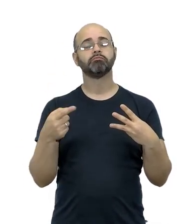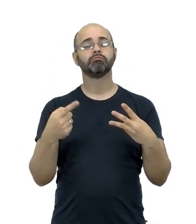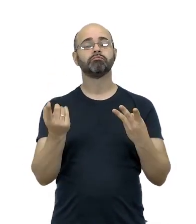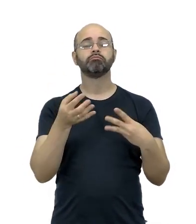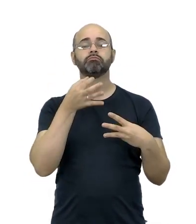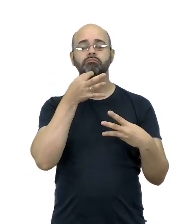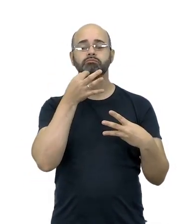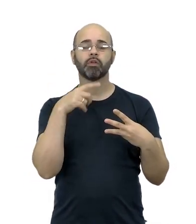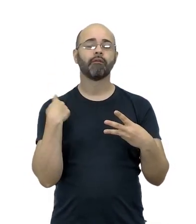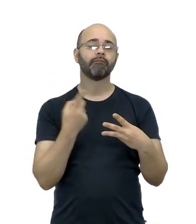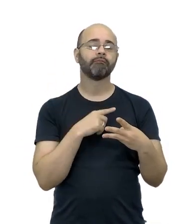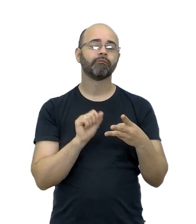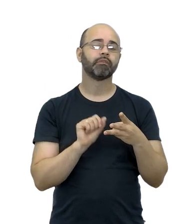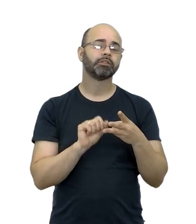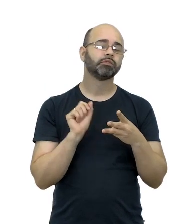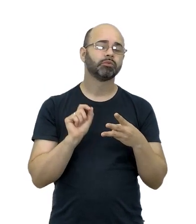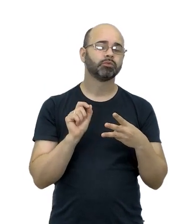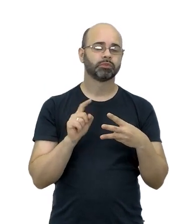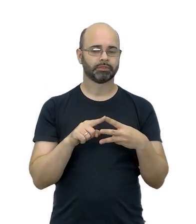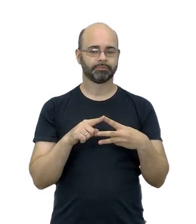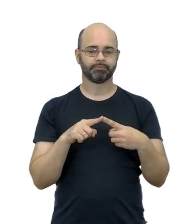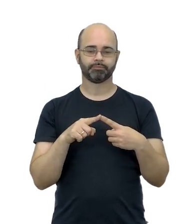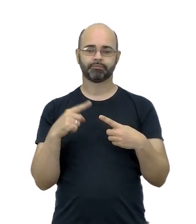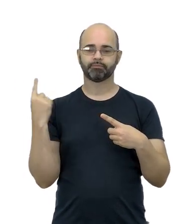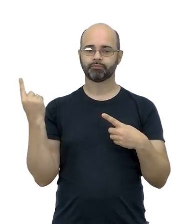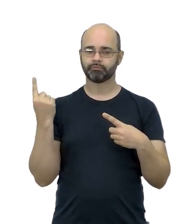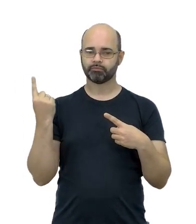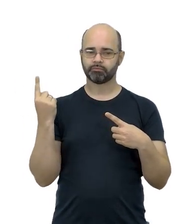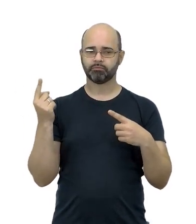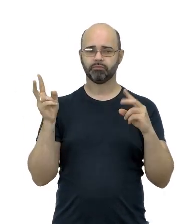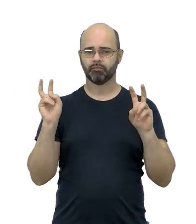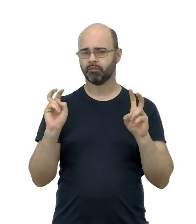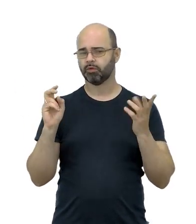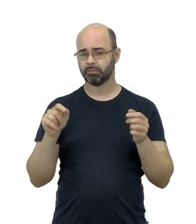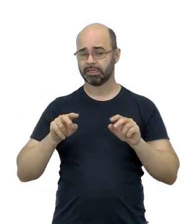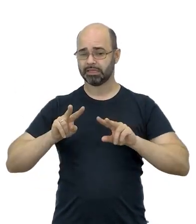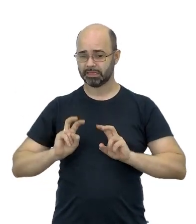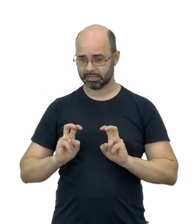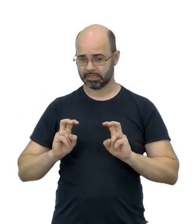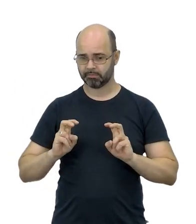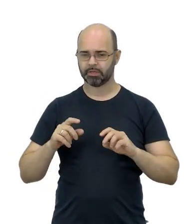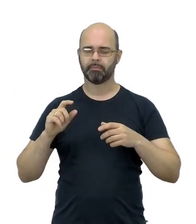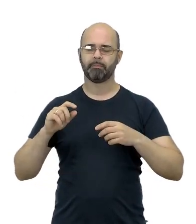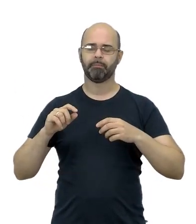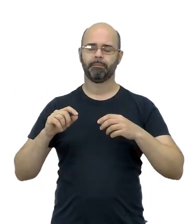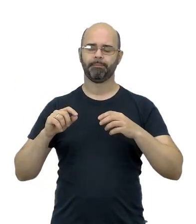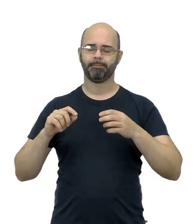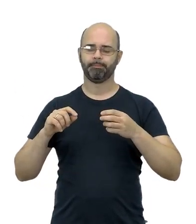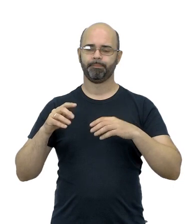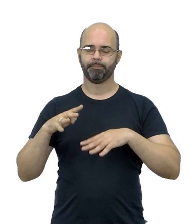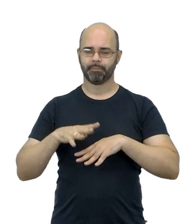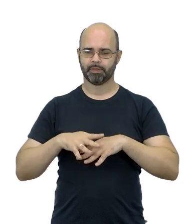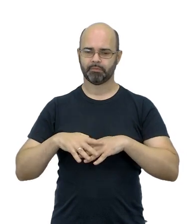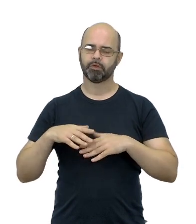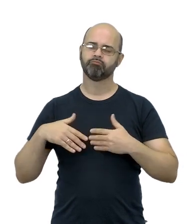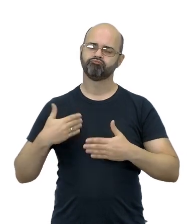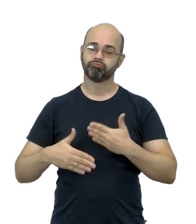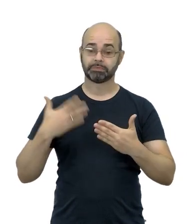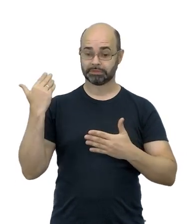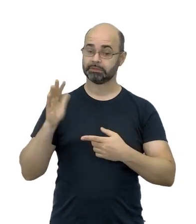do que fazer, né? Uma delas era se era para avançar nos temas matemáticos que a gente tinha